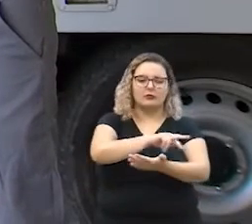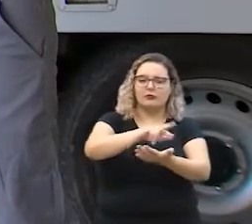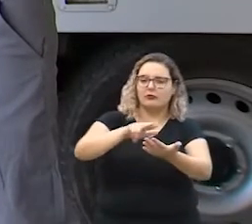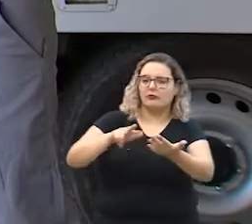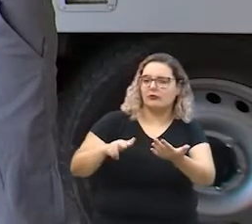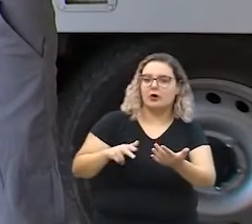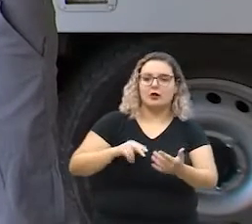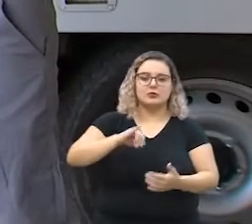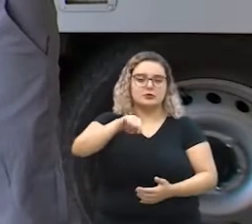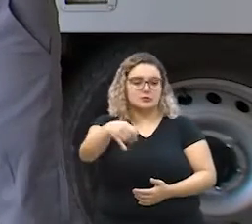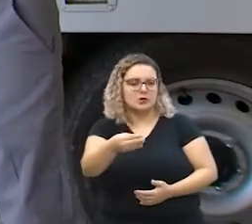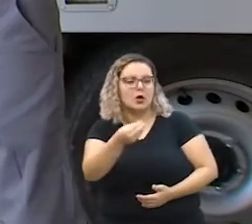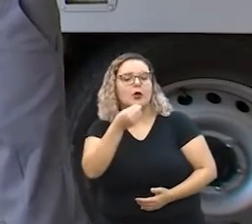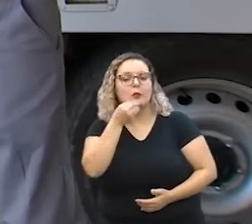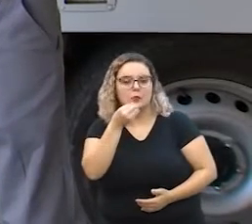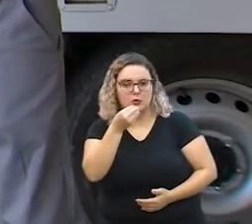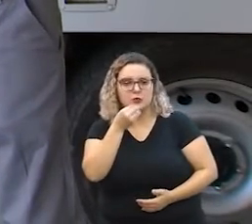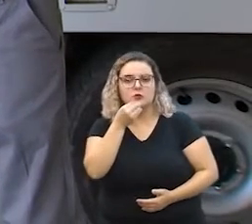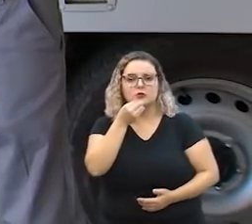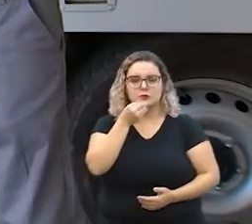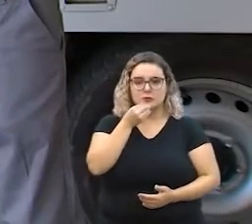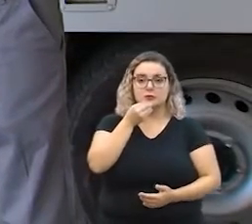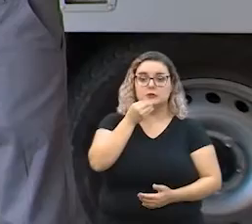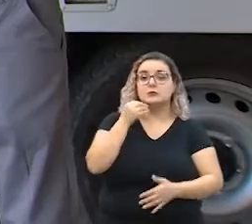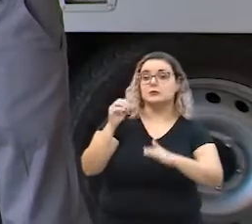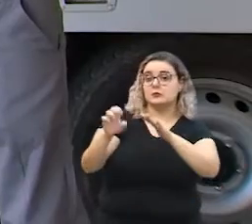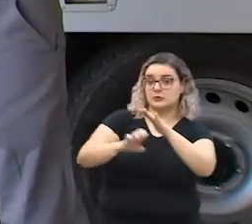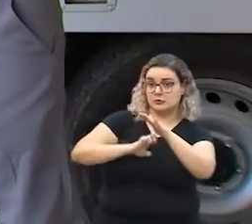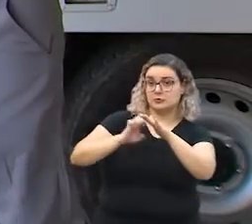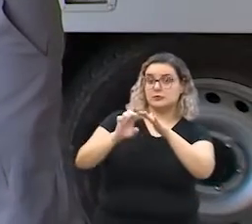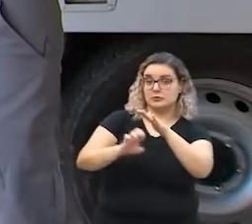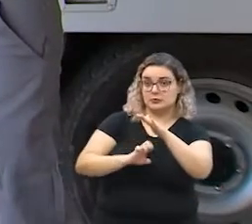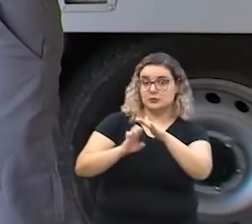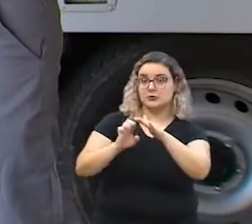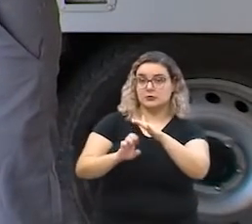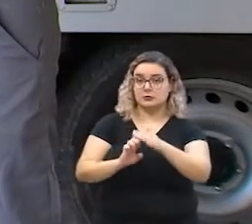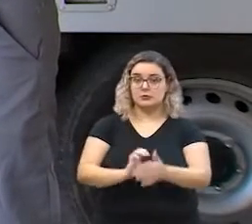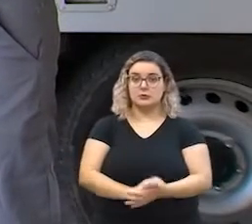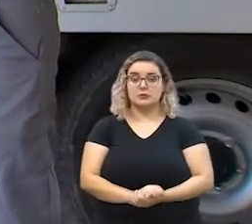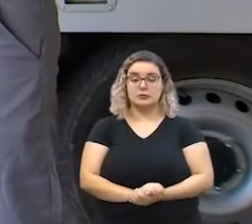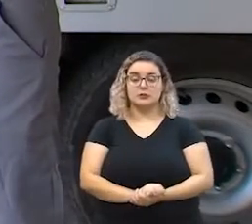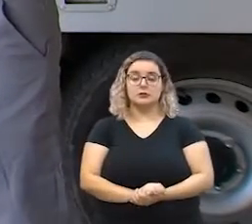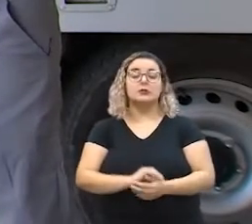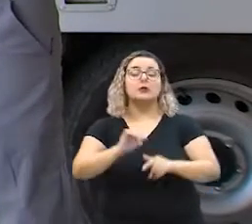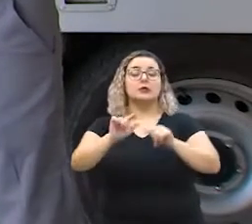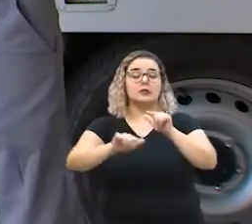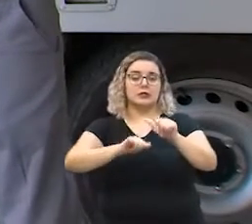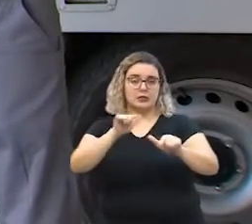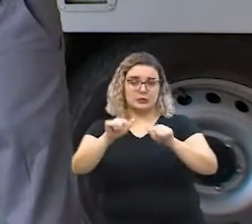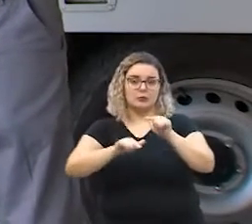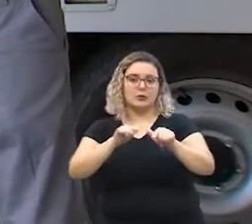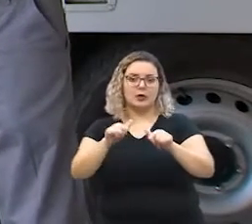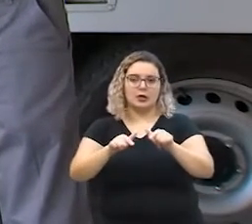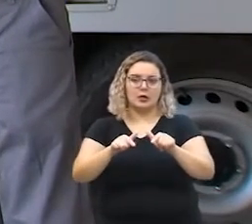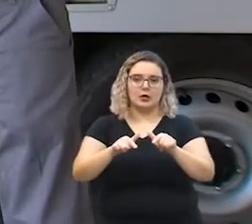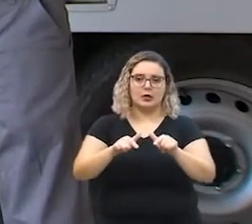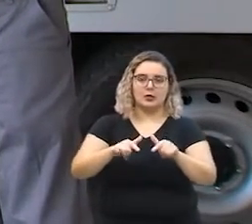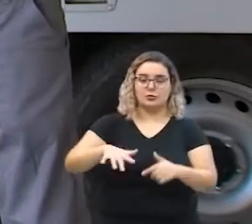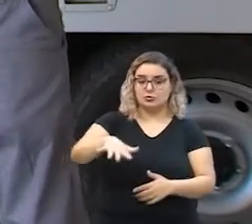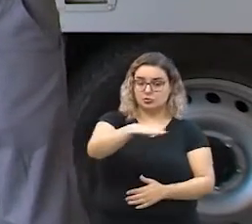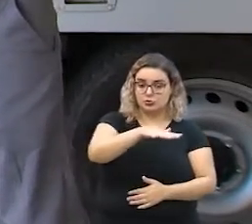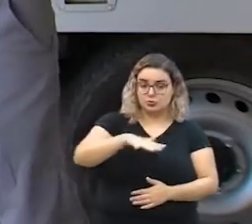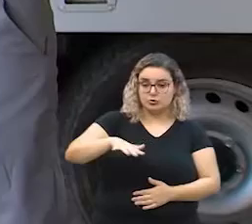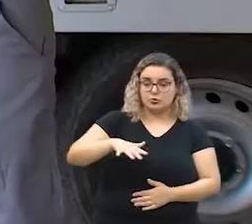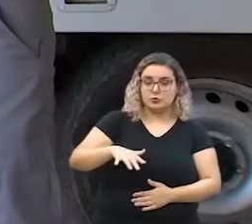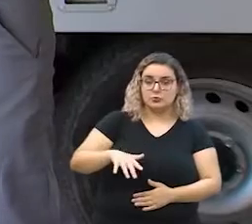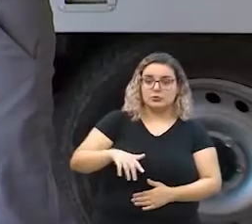está dando bastante oportunidade. E as empresas, né, a empresa que trabalha com essa parte de serviço de